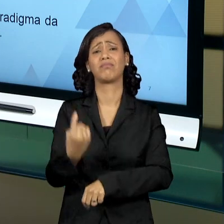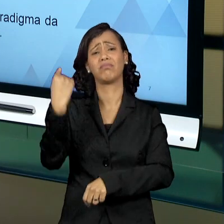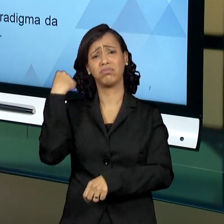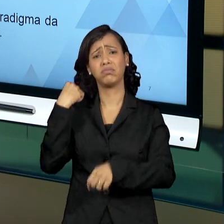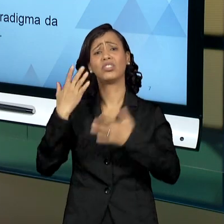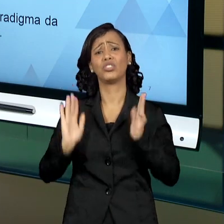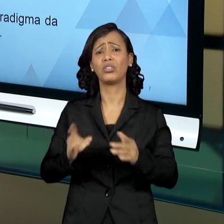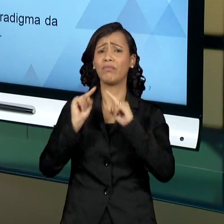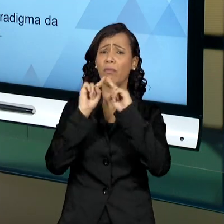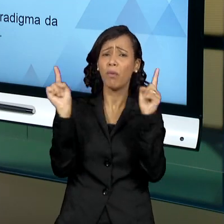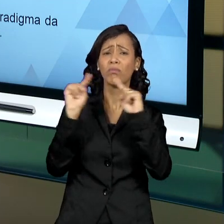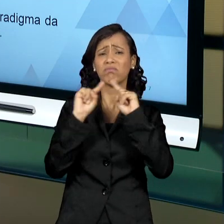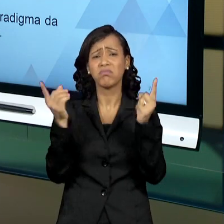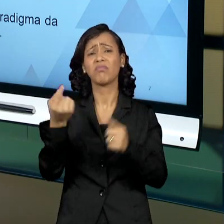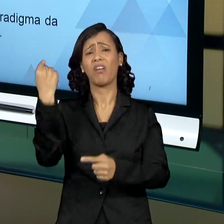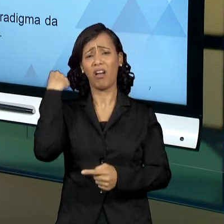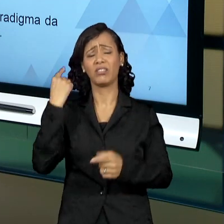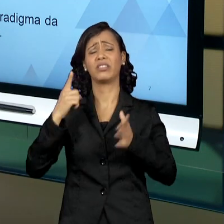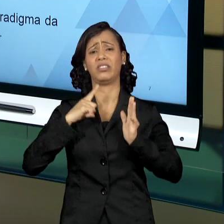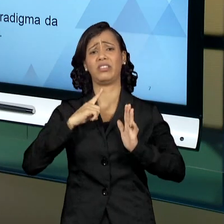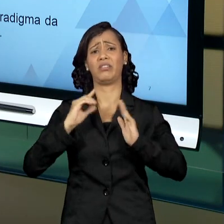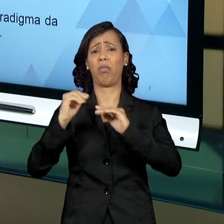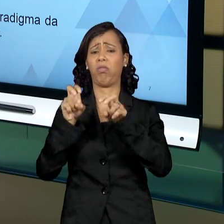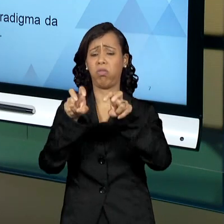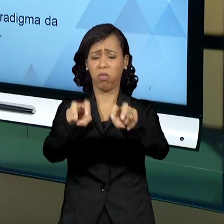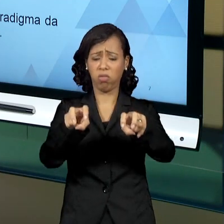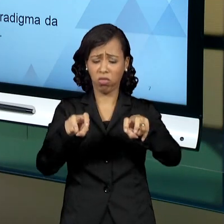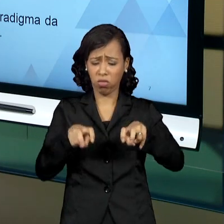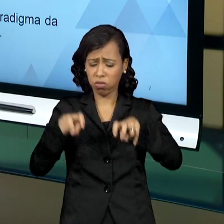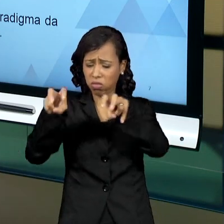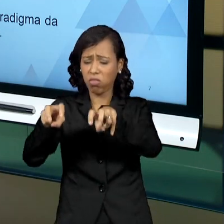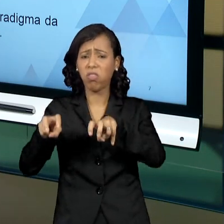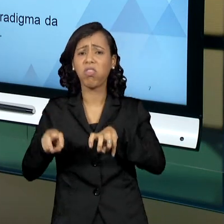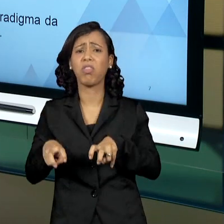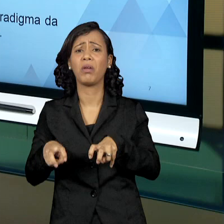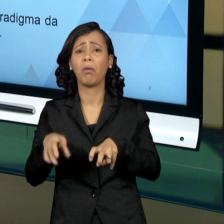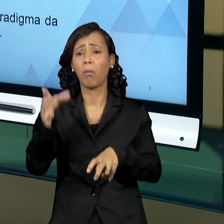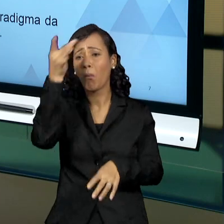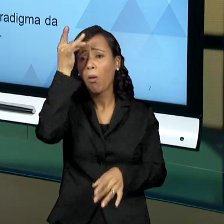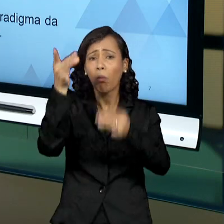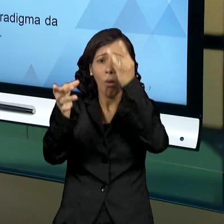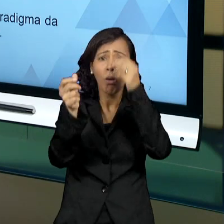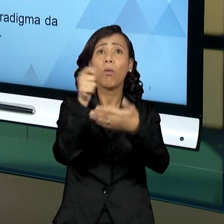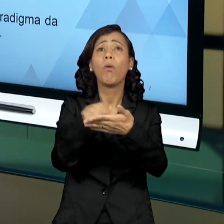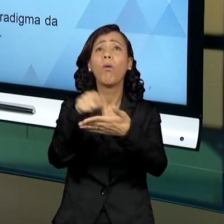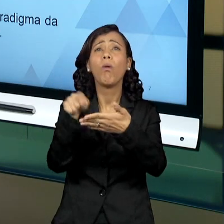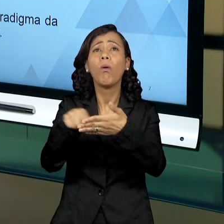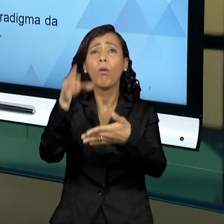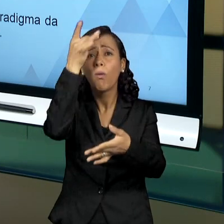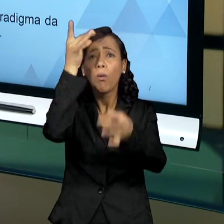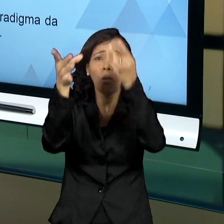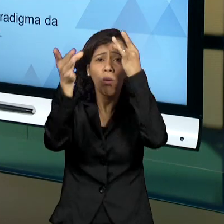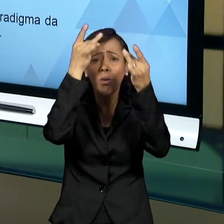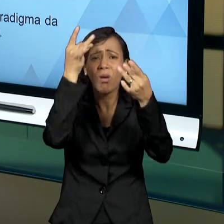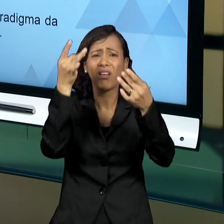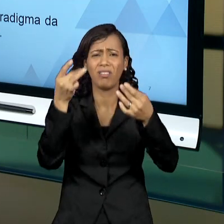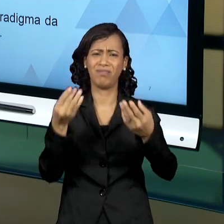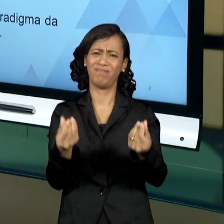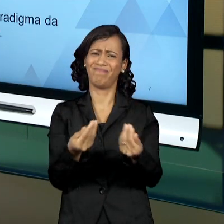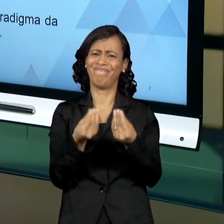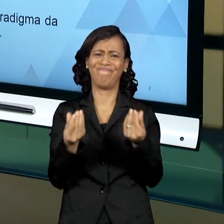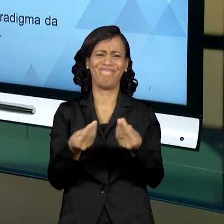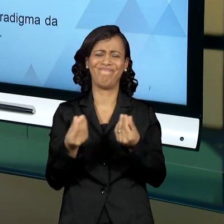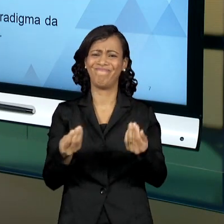precisa ser superado. Essa ideia, né, de ensino memorístico, conteudista,